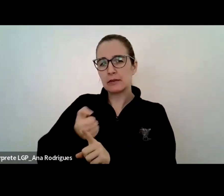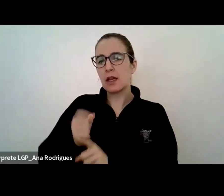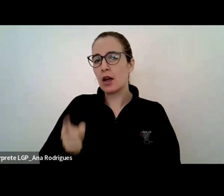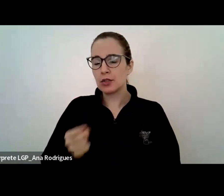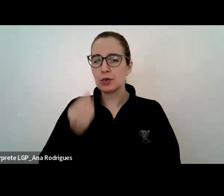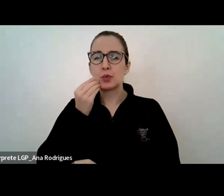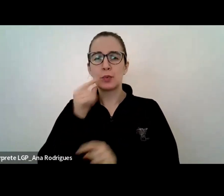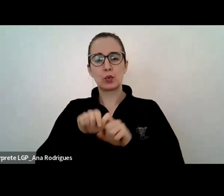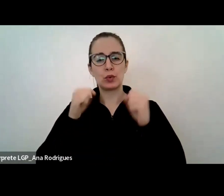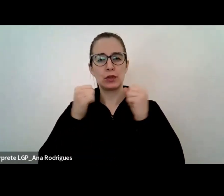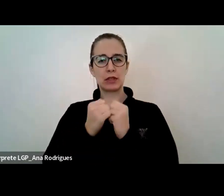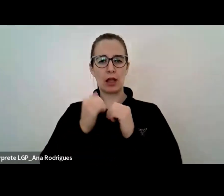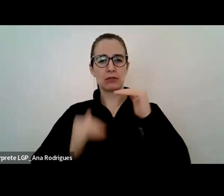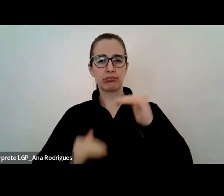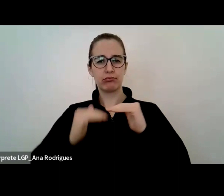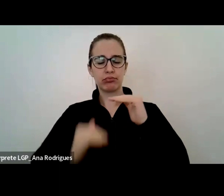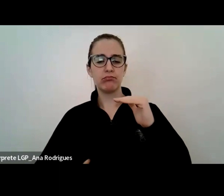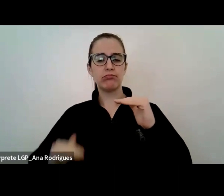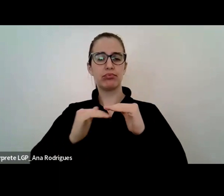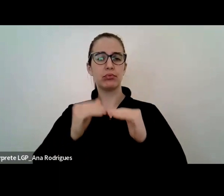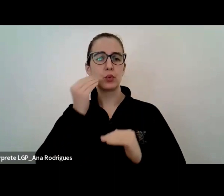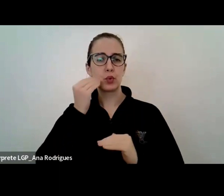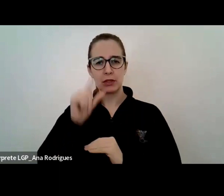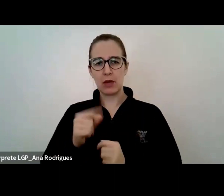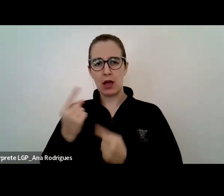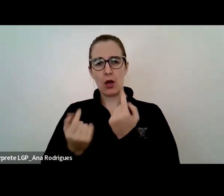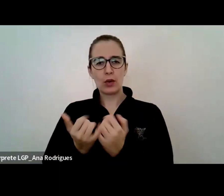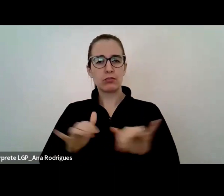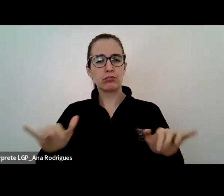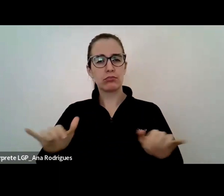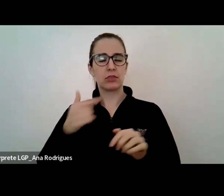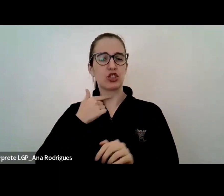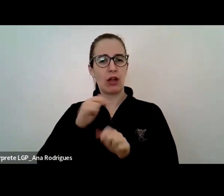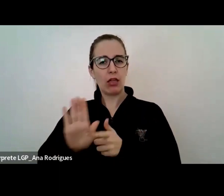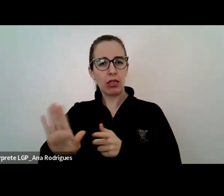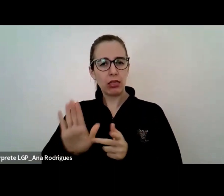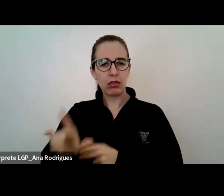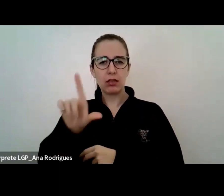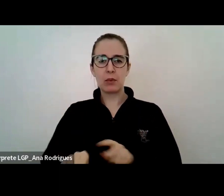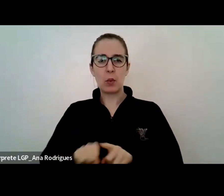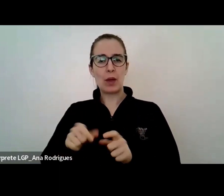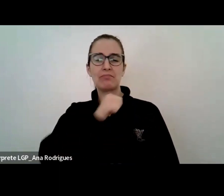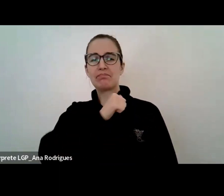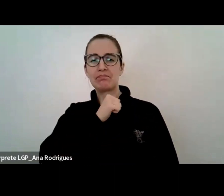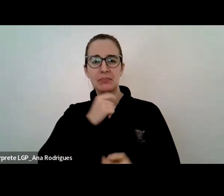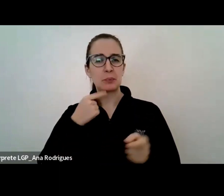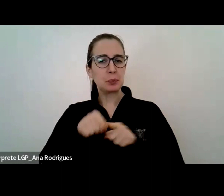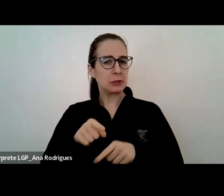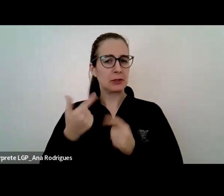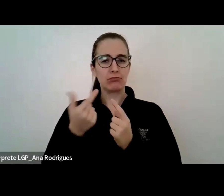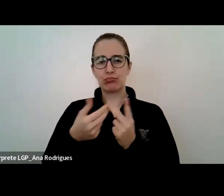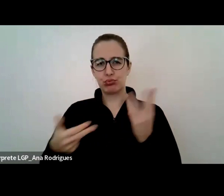desigualdades socioeconómicas, exclusão digital, apatia política, entre outros. Este evento ocorre por ocasião